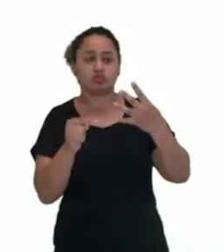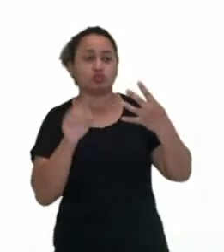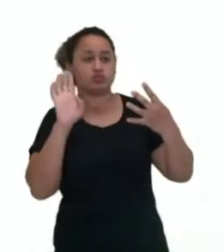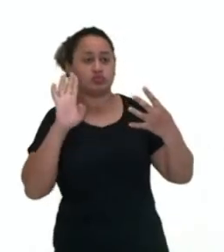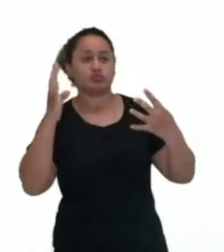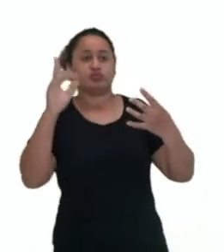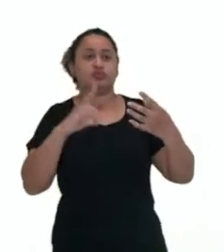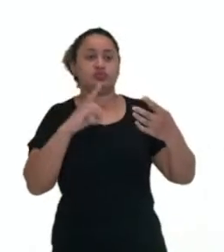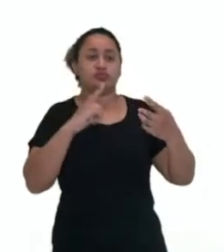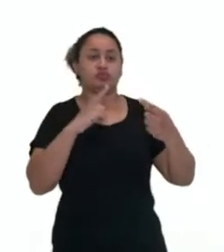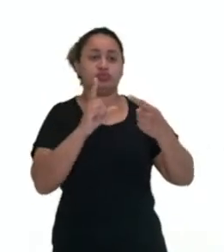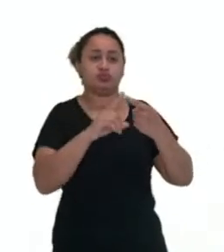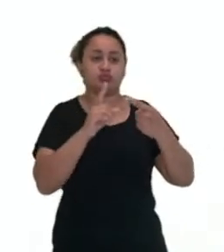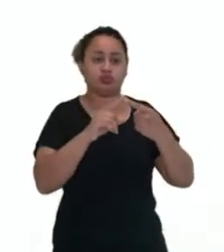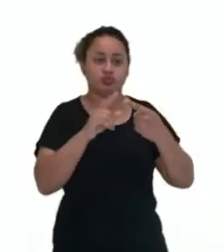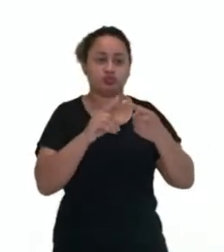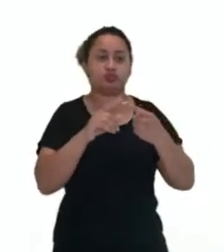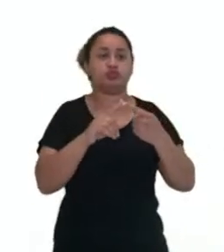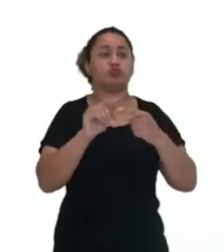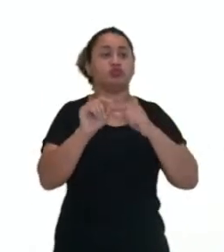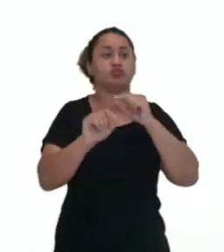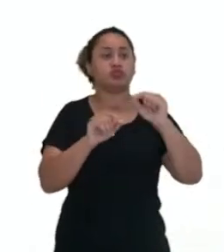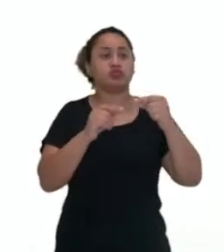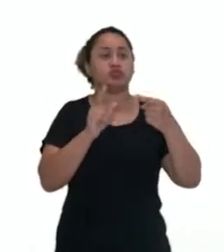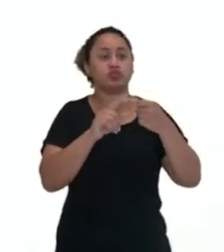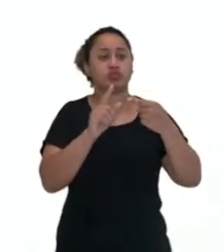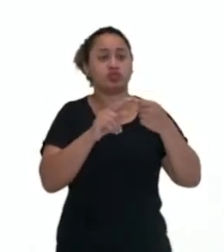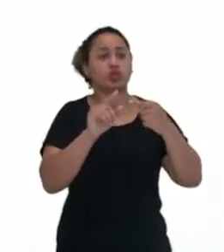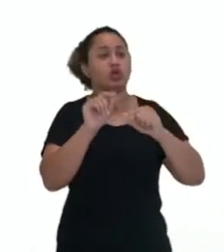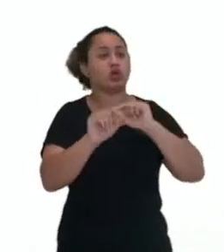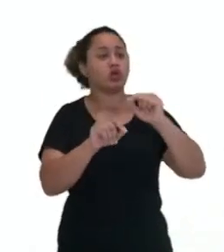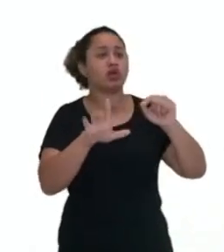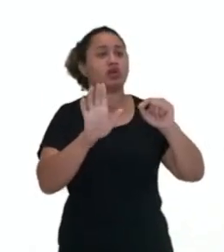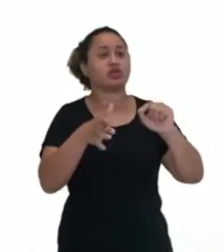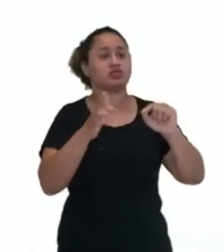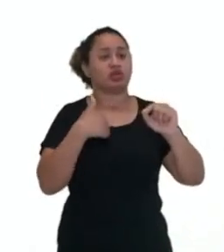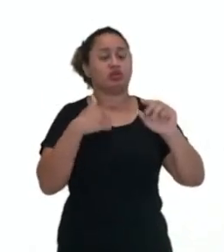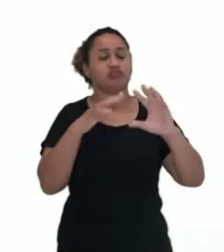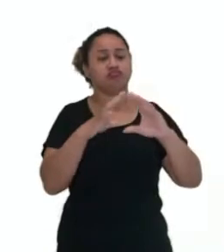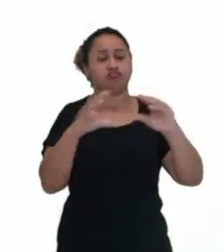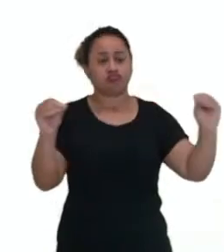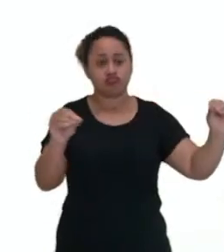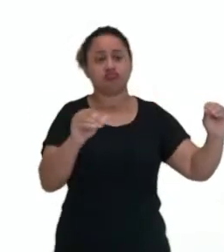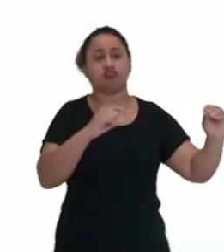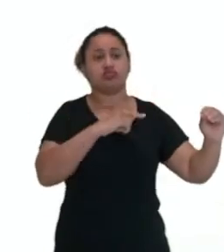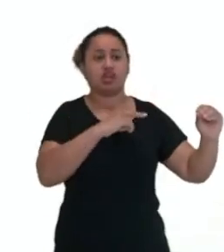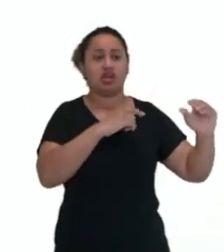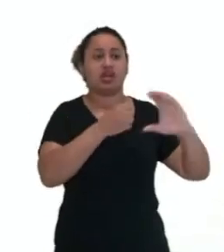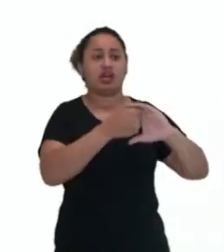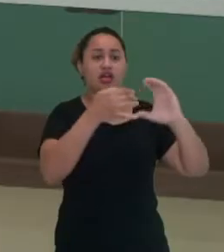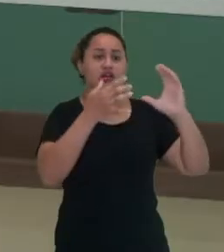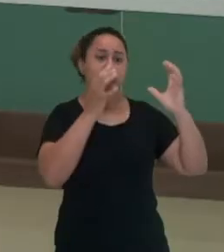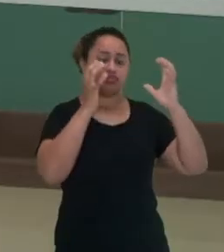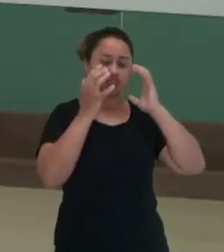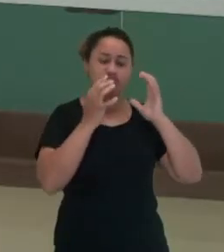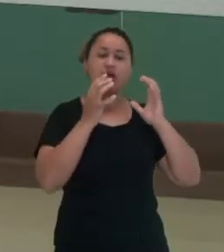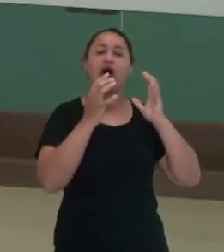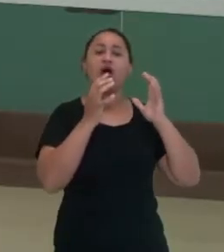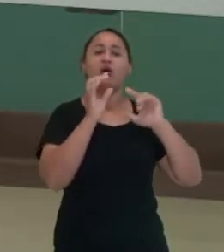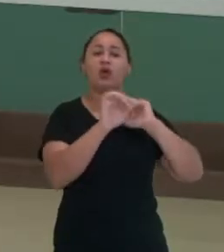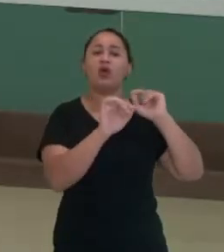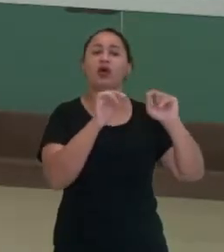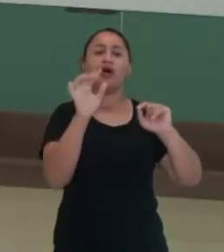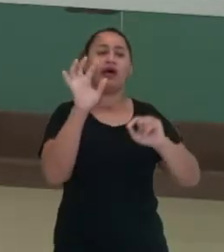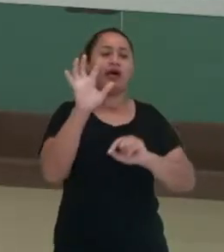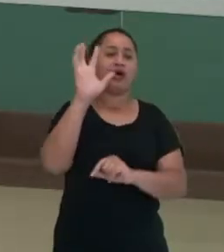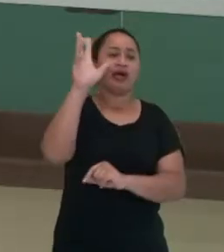principais, temos o gênero Australopithecus, já são extintos. O afarenses africanos são os mais famosos, mais